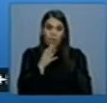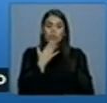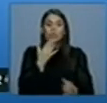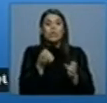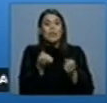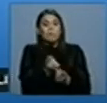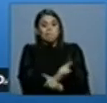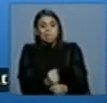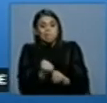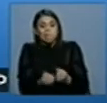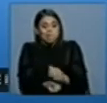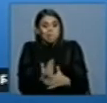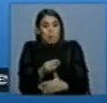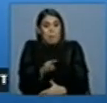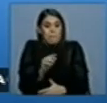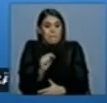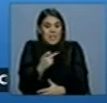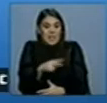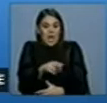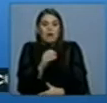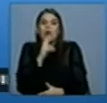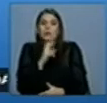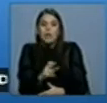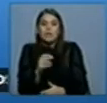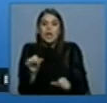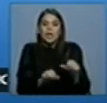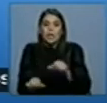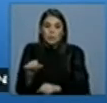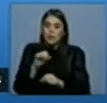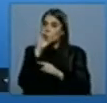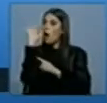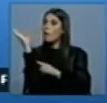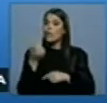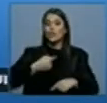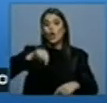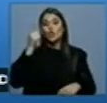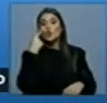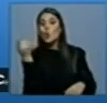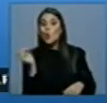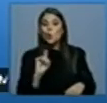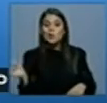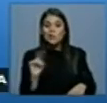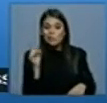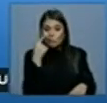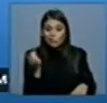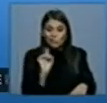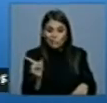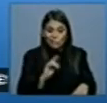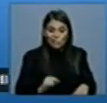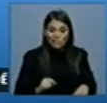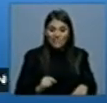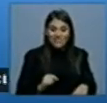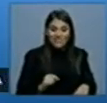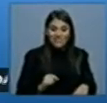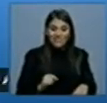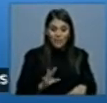metano. Isto são, portanto, reações químicas em atmosferas que nós não conhecemos, não temos conhecimento deste tipo de reações no nosso próprio